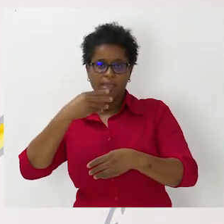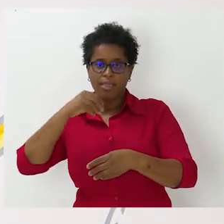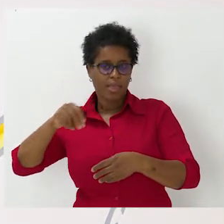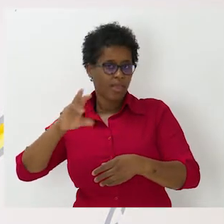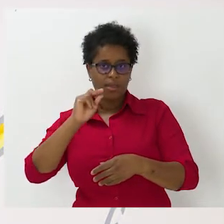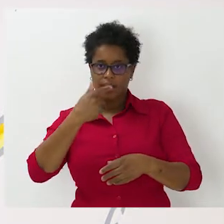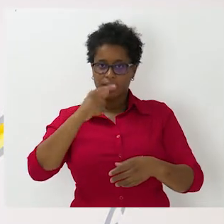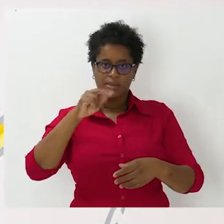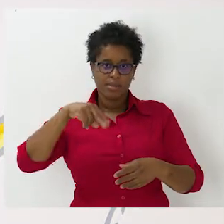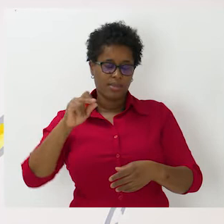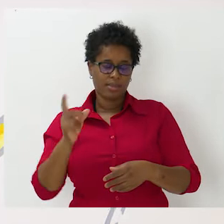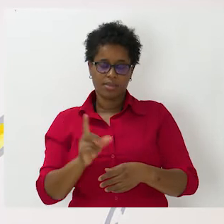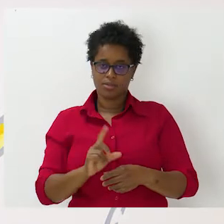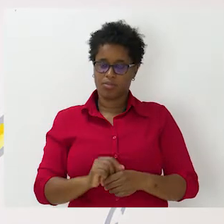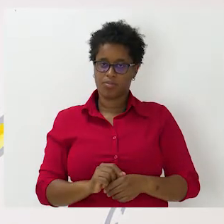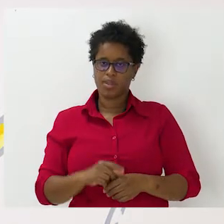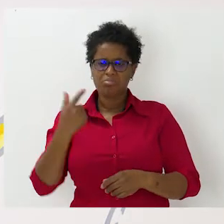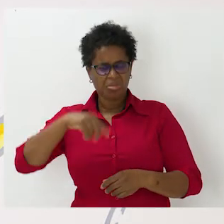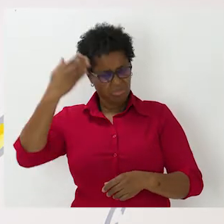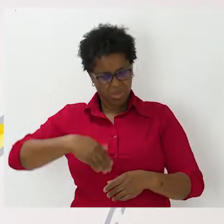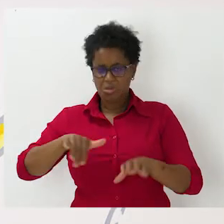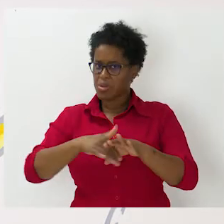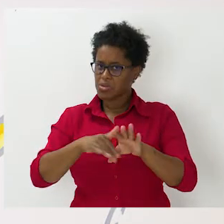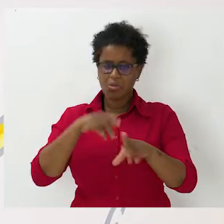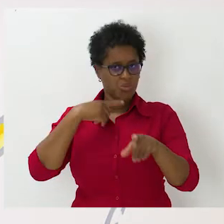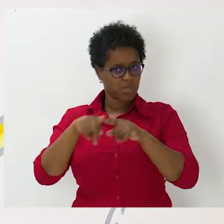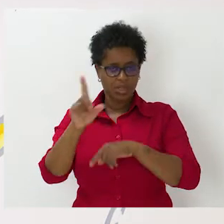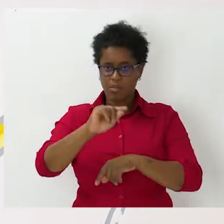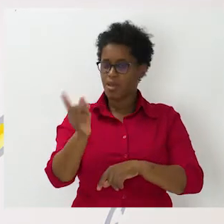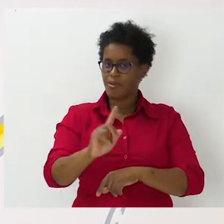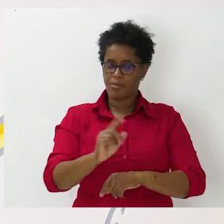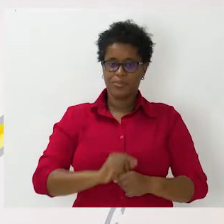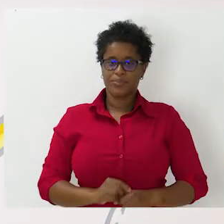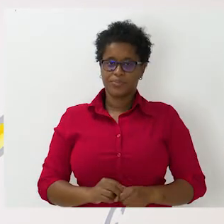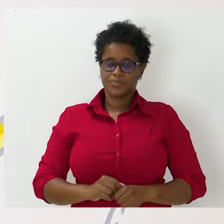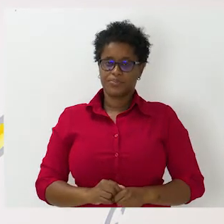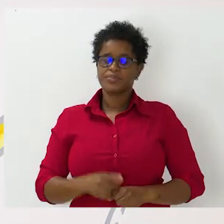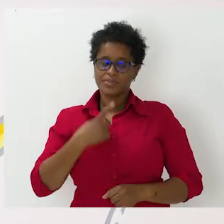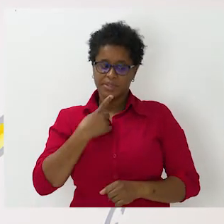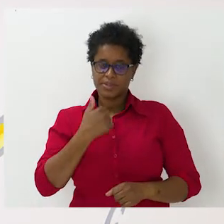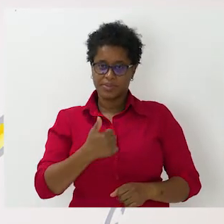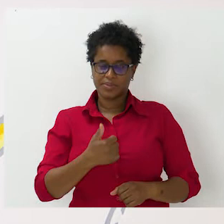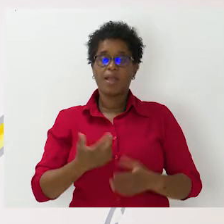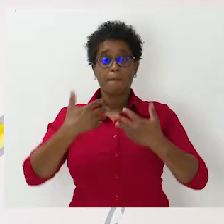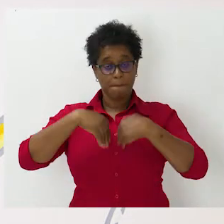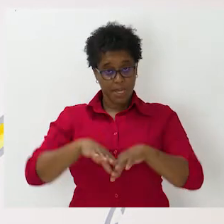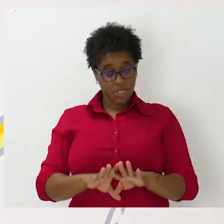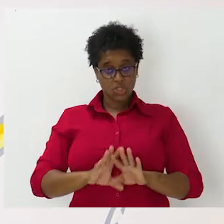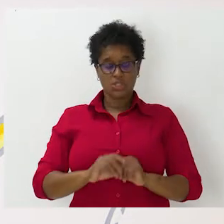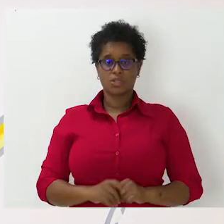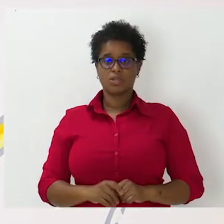nem tinham direitos de participação política. Ok?